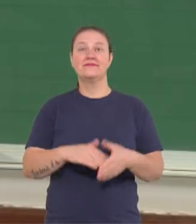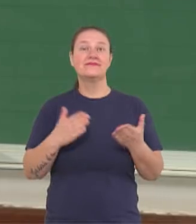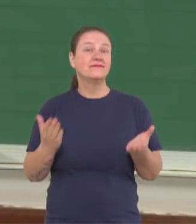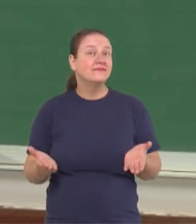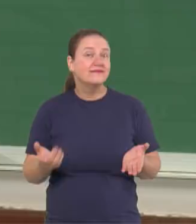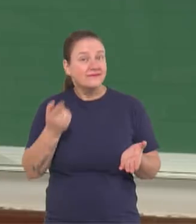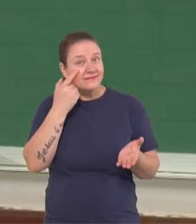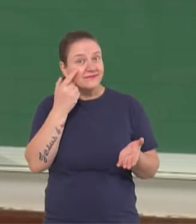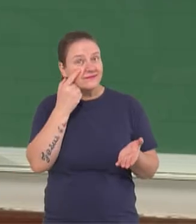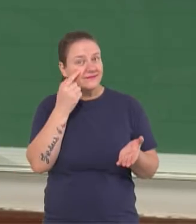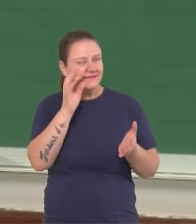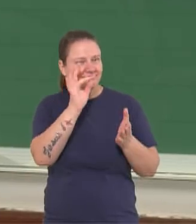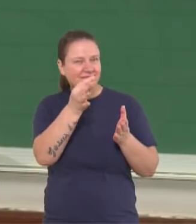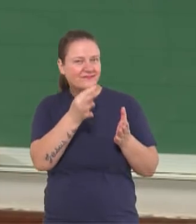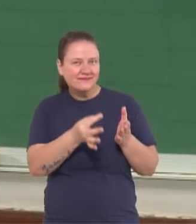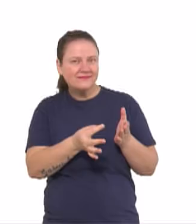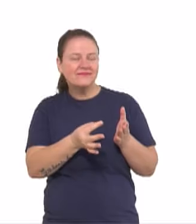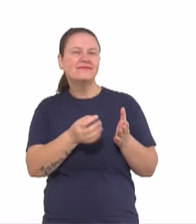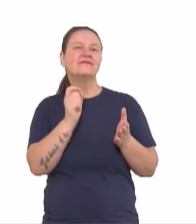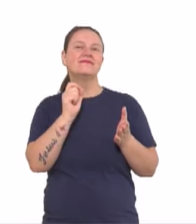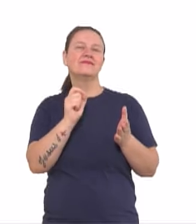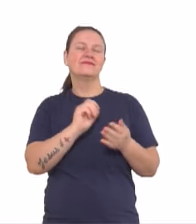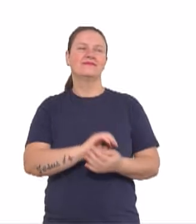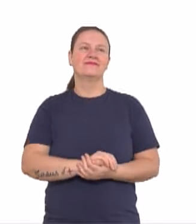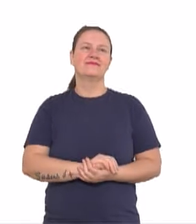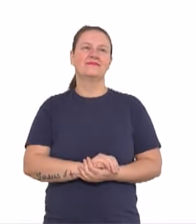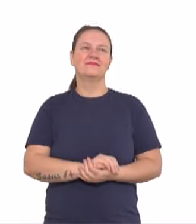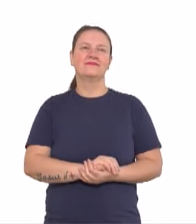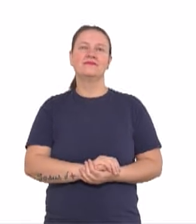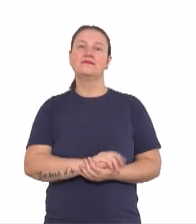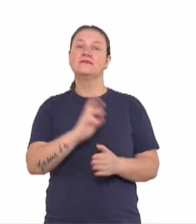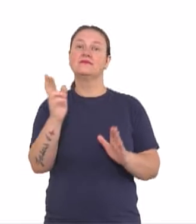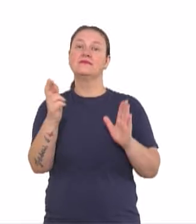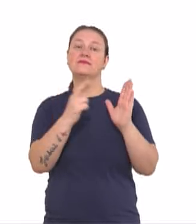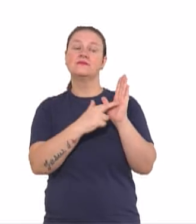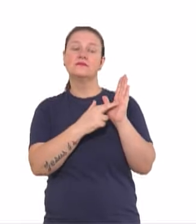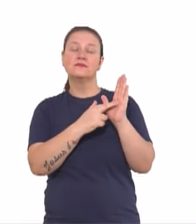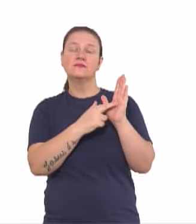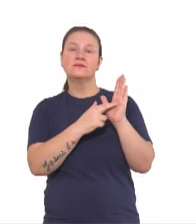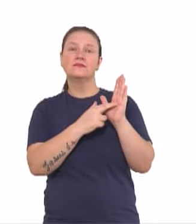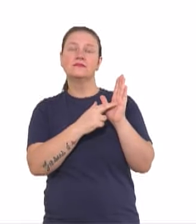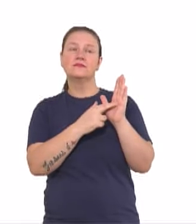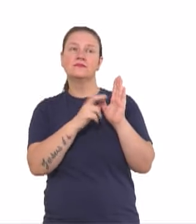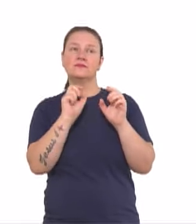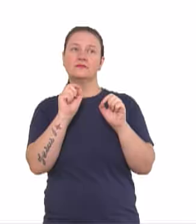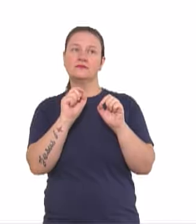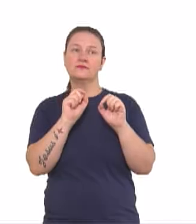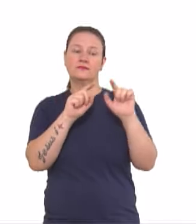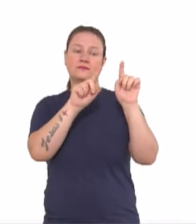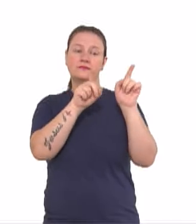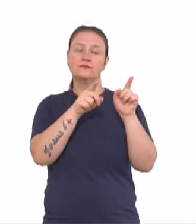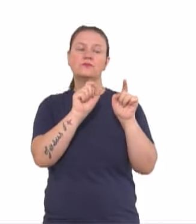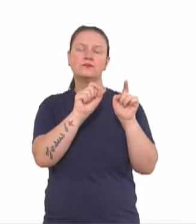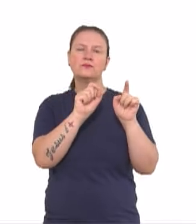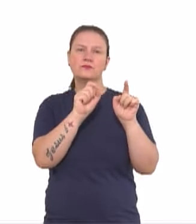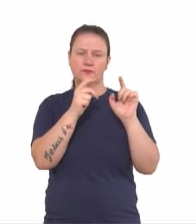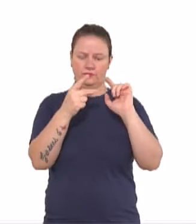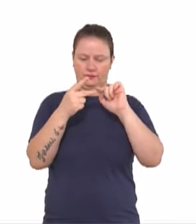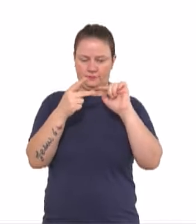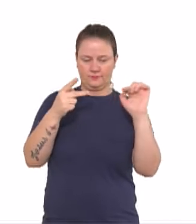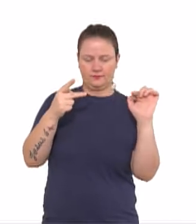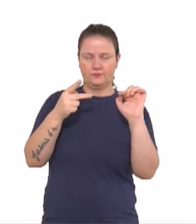Então, vamos ver quem acertou essa questão. Muito bem, quem marcou um X na alternativa, que consta lá que na